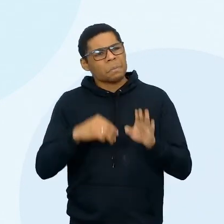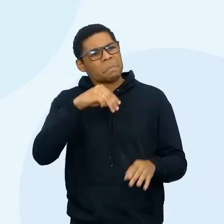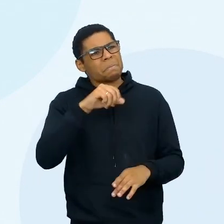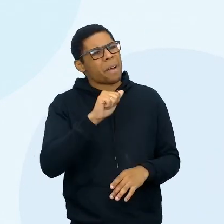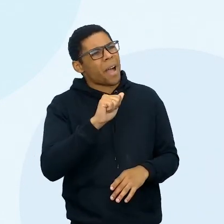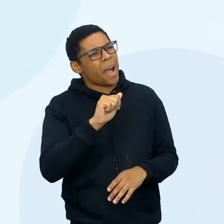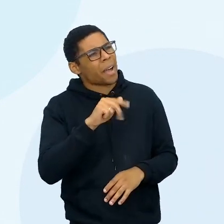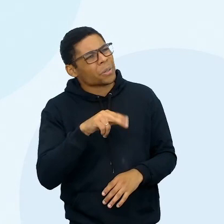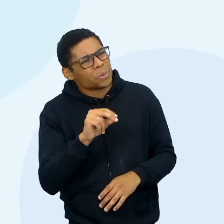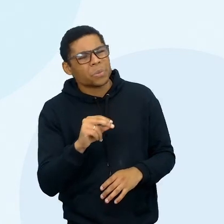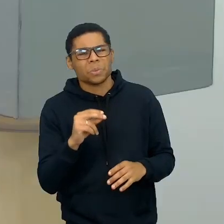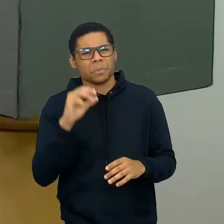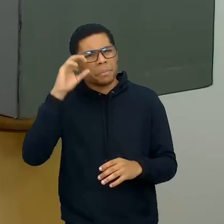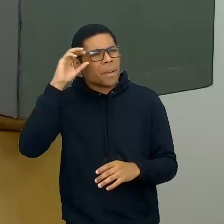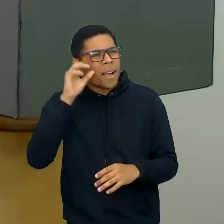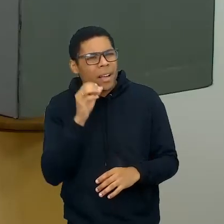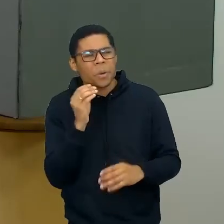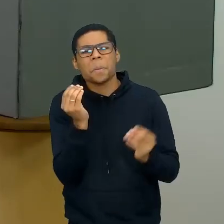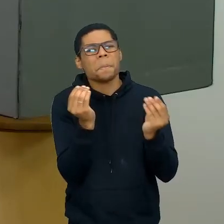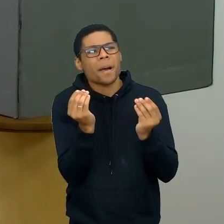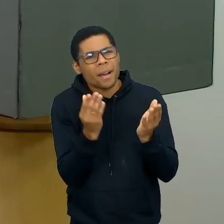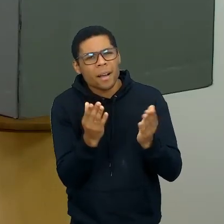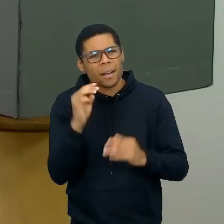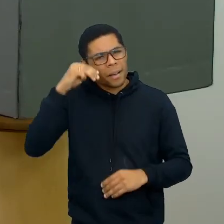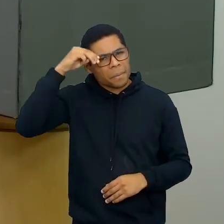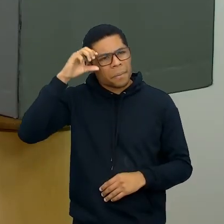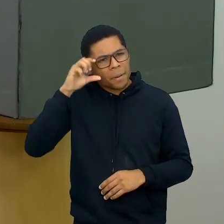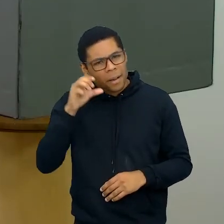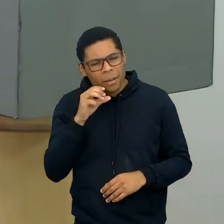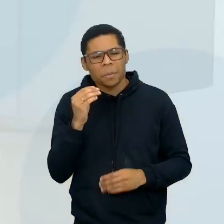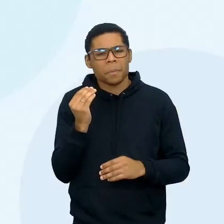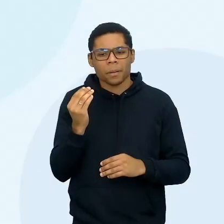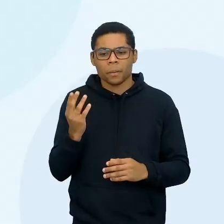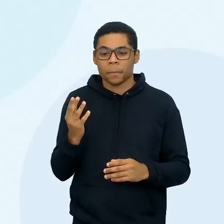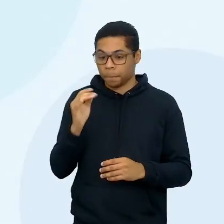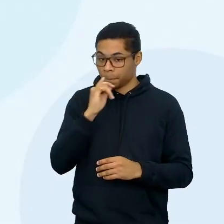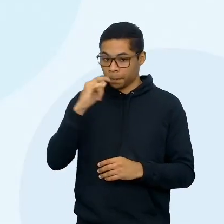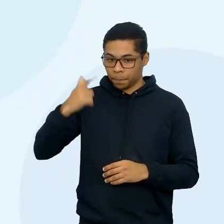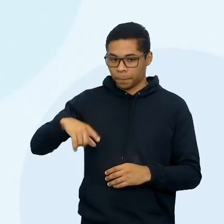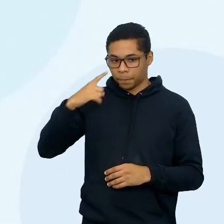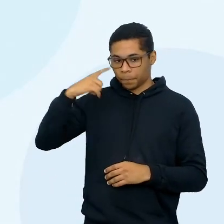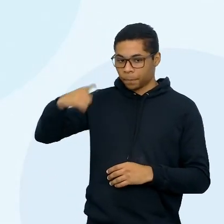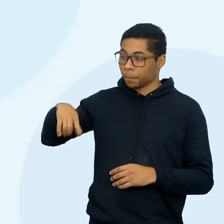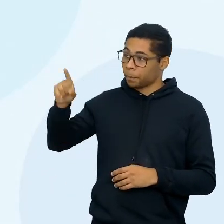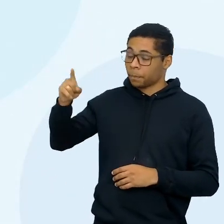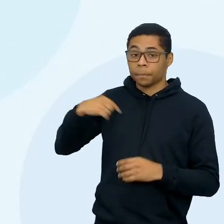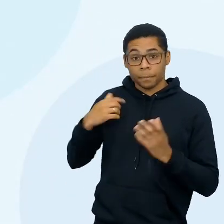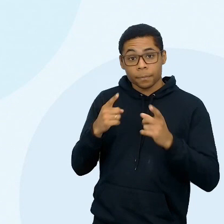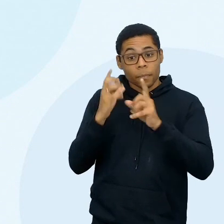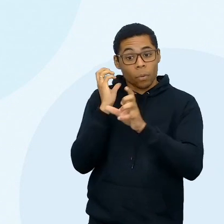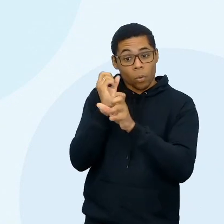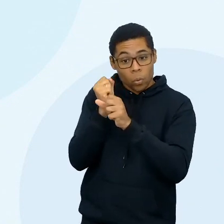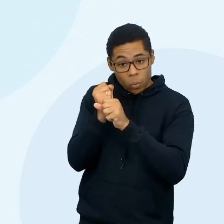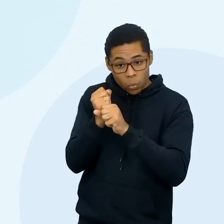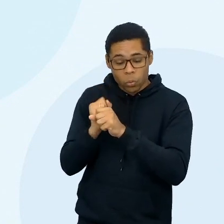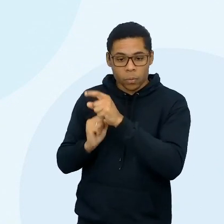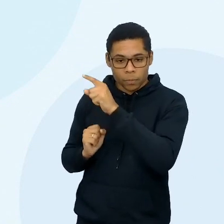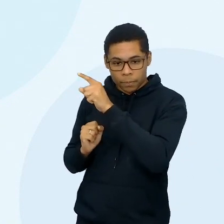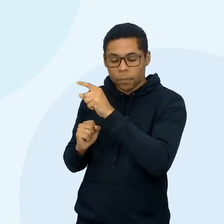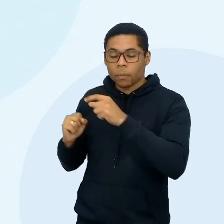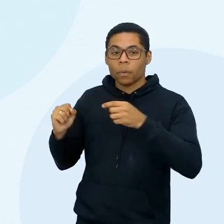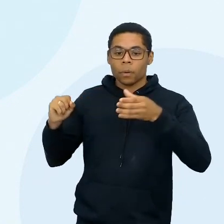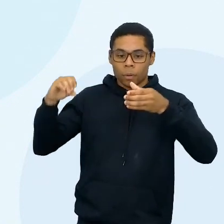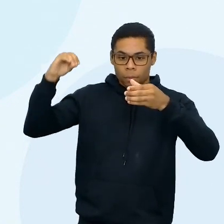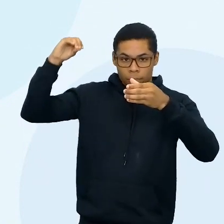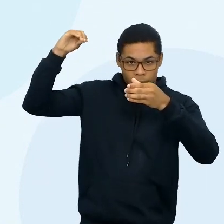que isso, rapaz? Ué, eu quero que você calcule, volta de novo lá, por favor. Eu quero que você calcule o fluxo